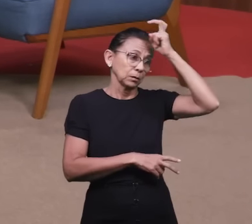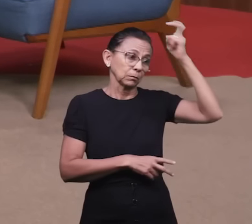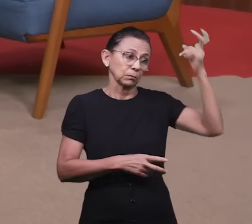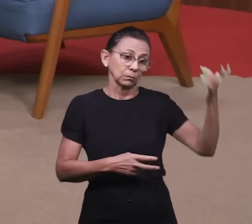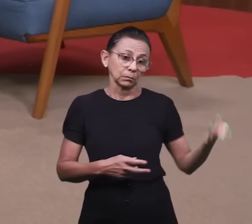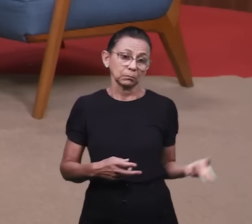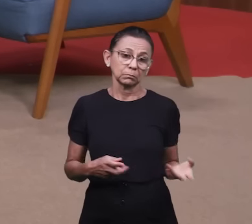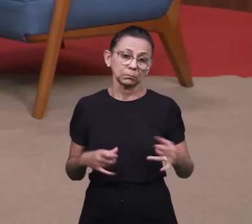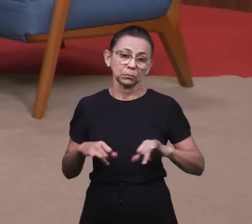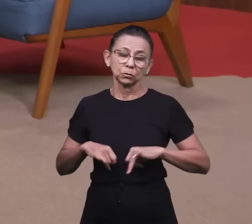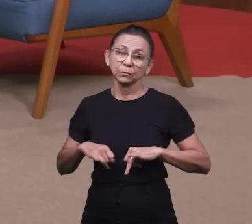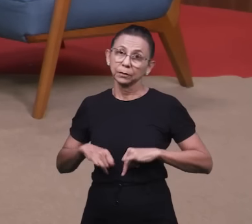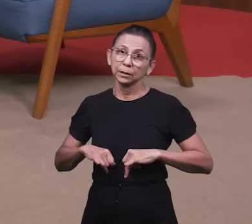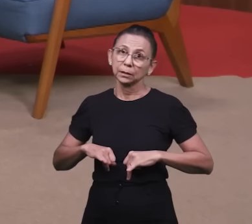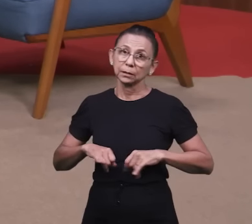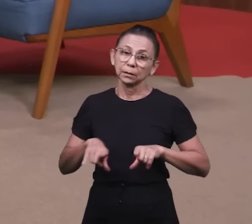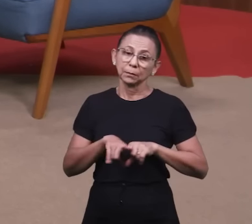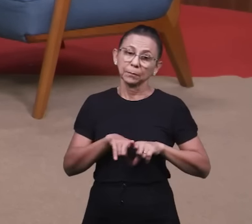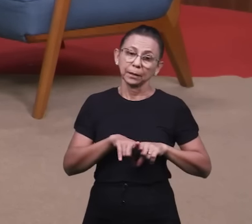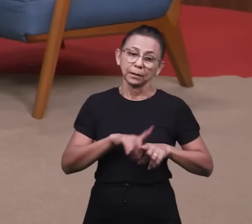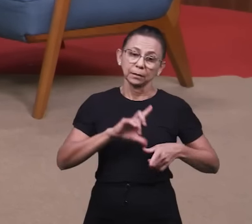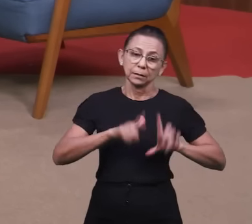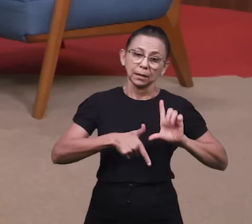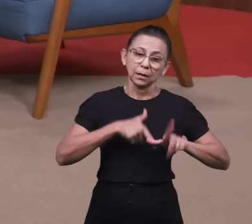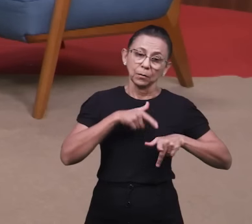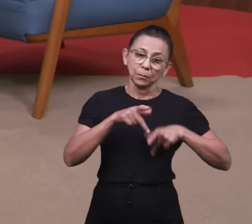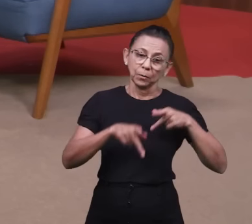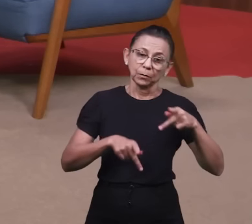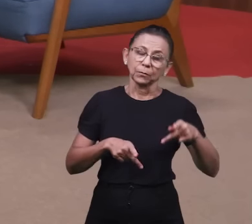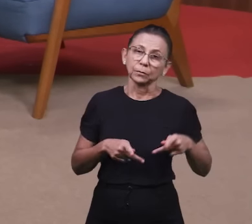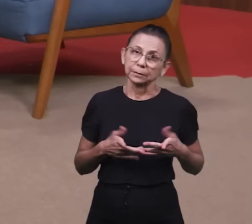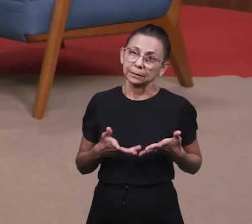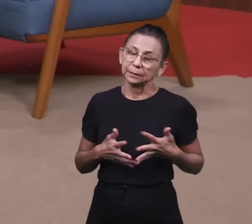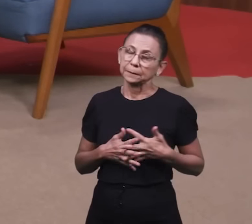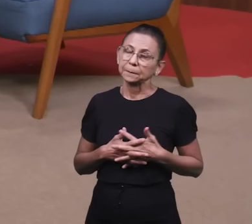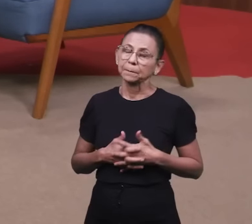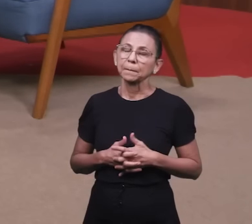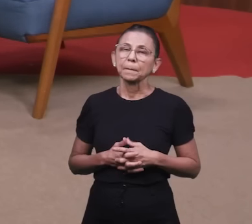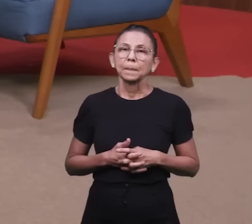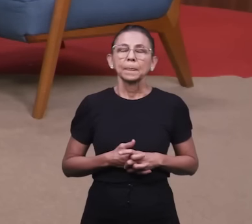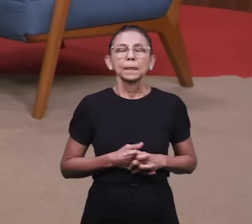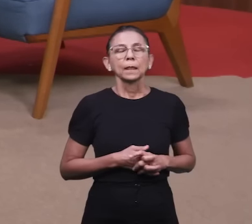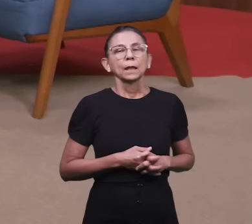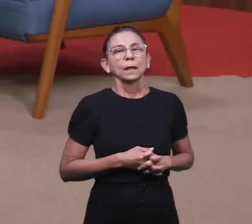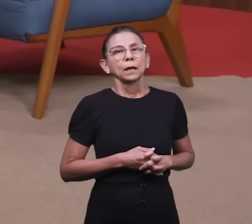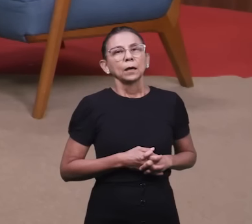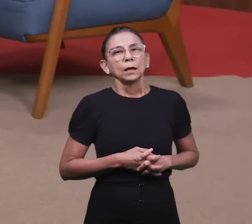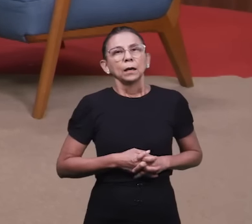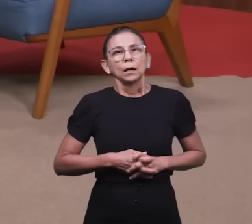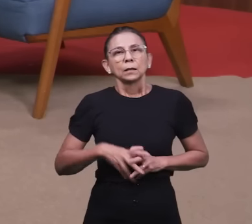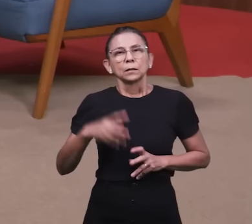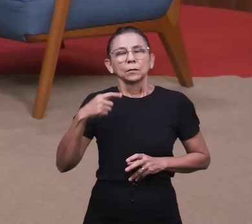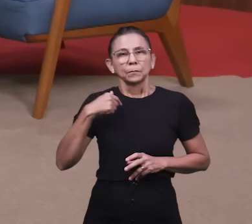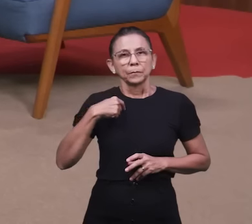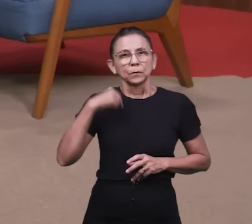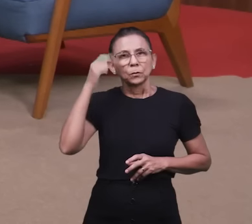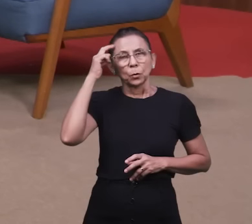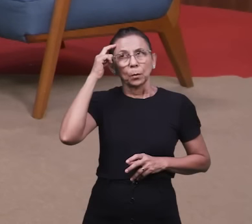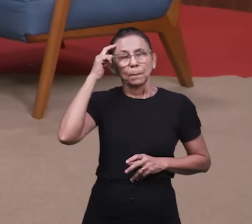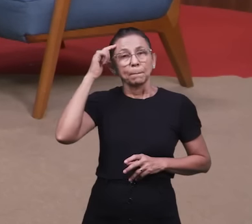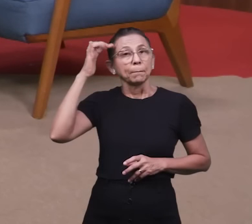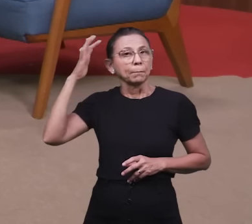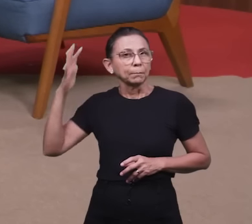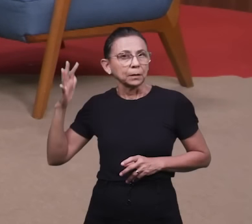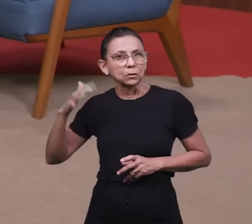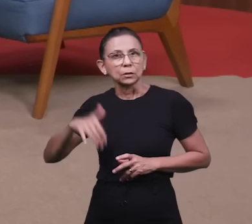desse reflexo e aqui é uma imaginação uma imaginação que eu faço chegou